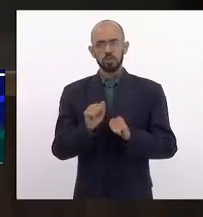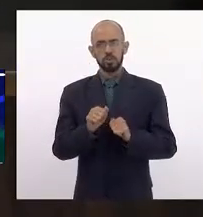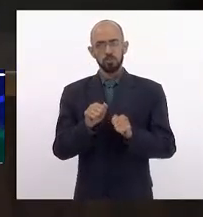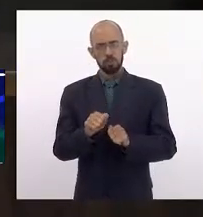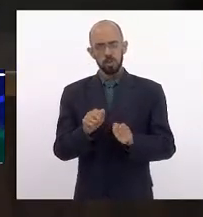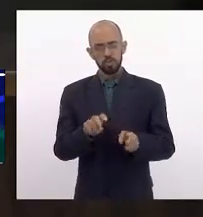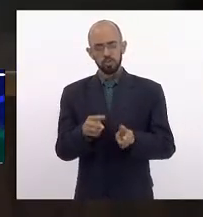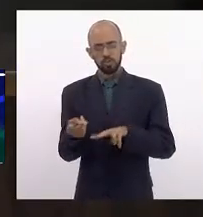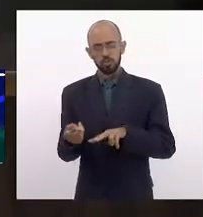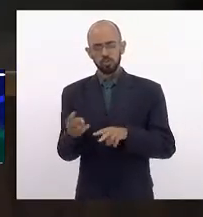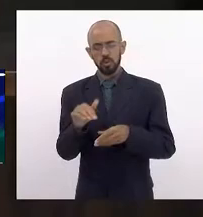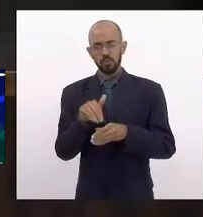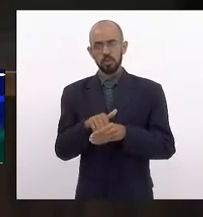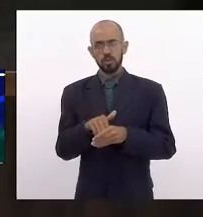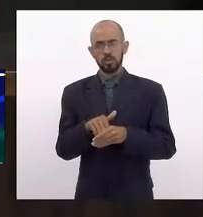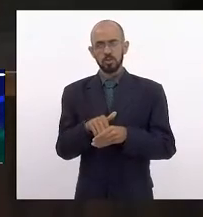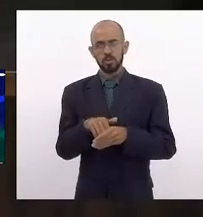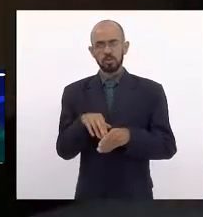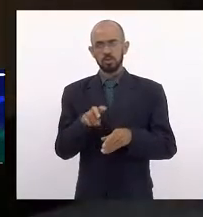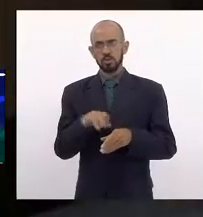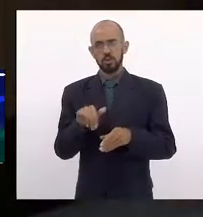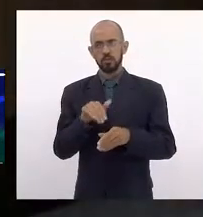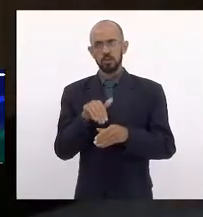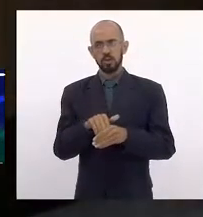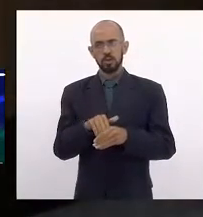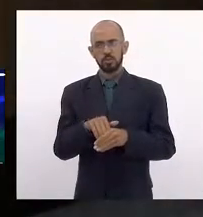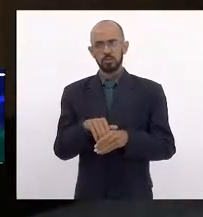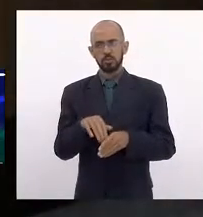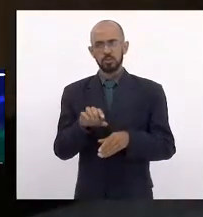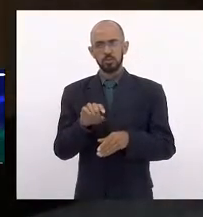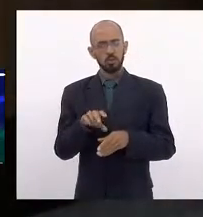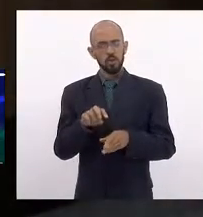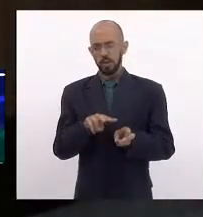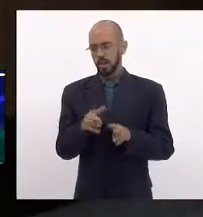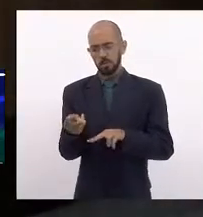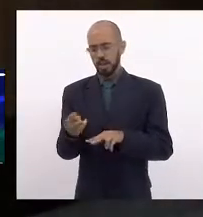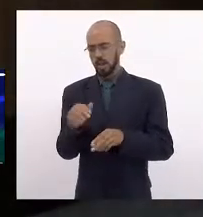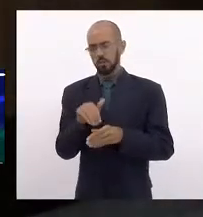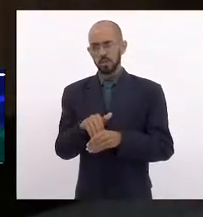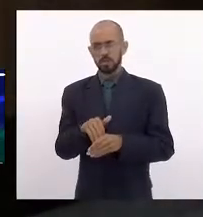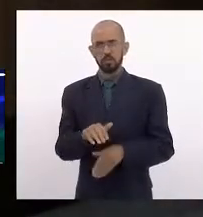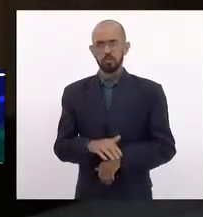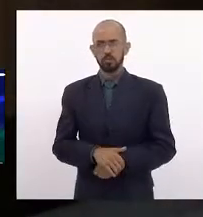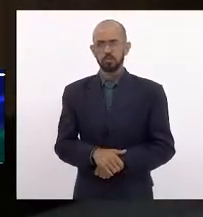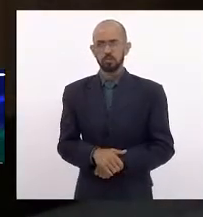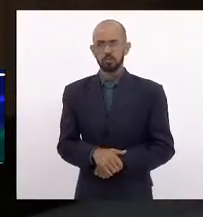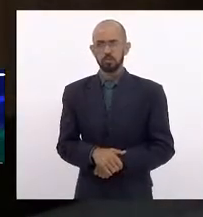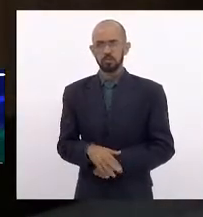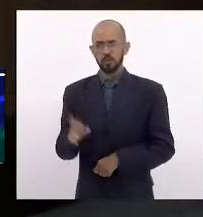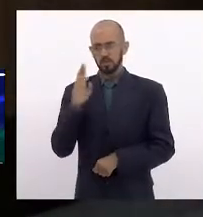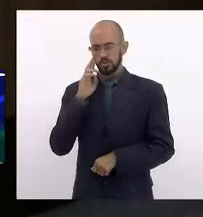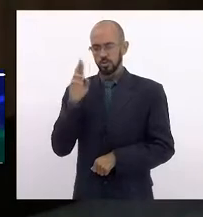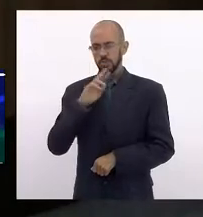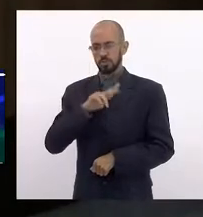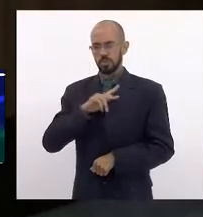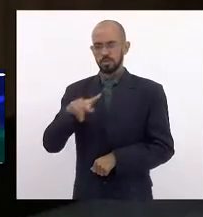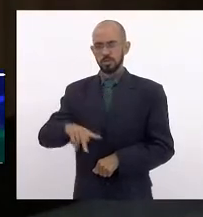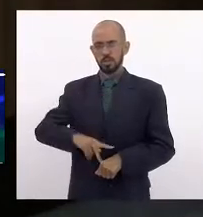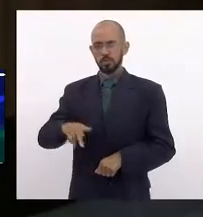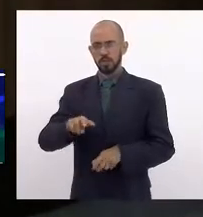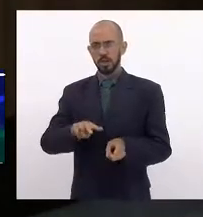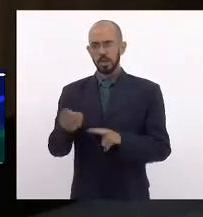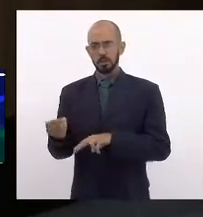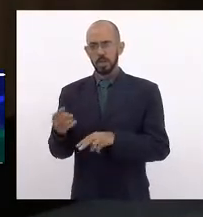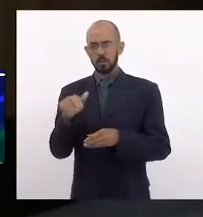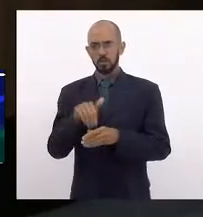para a rotação não vou botar simbolicamente eu vou encaminhar sua volta ao chão por favor pelo presidente vai encaminhar a